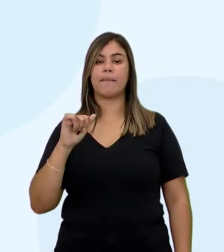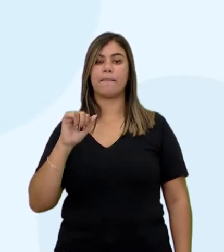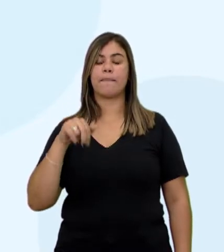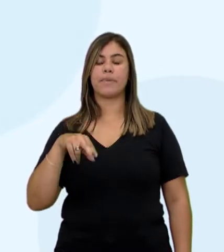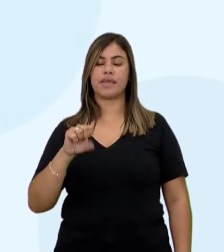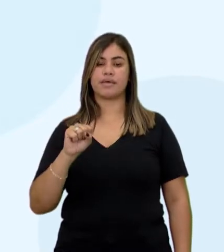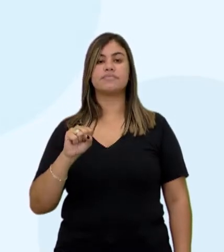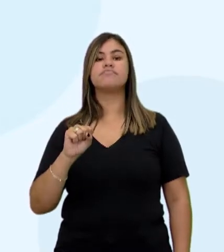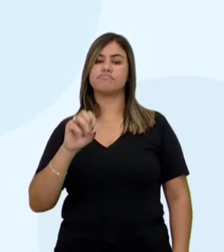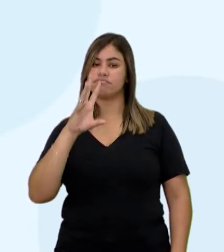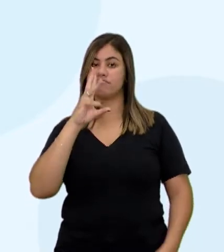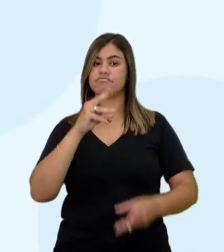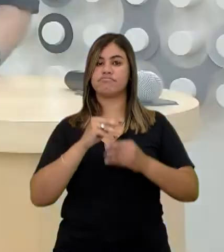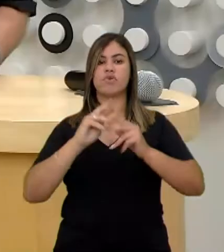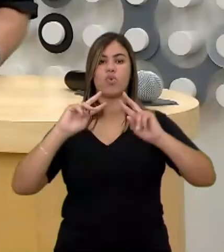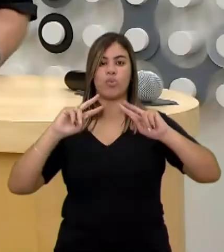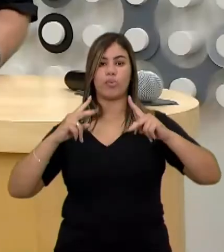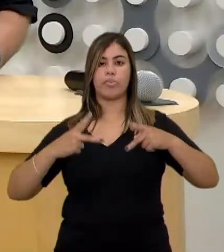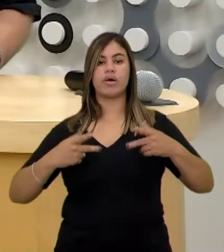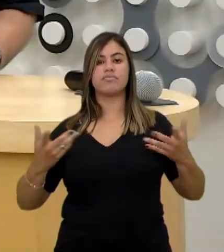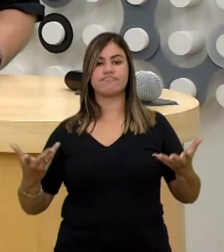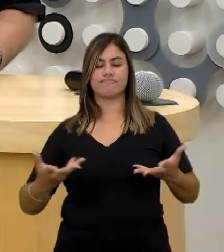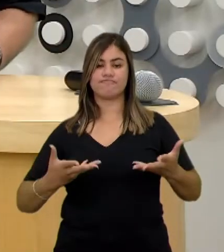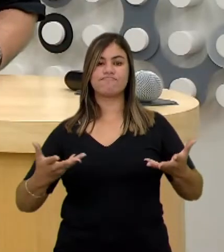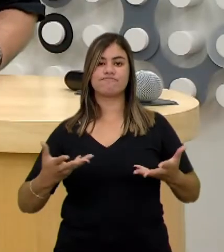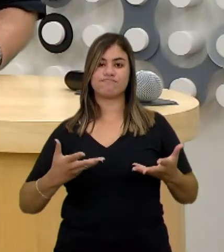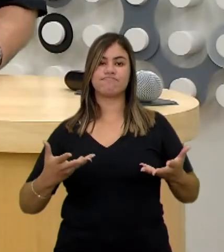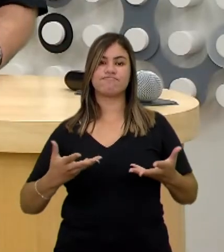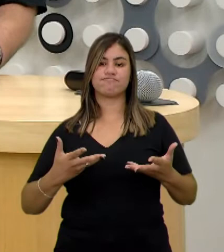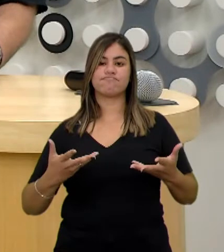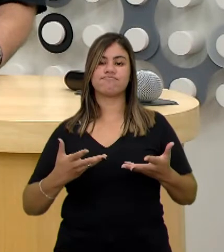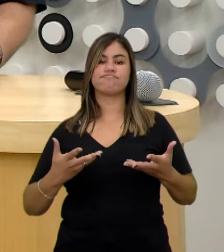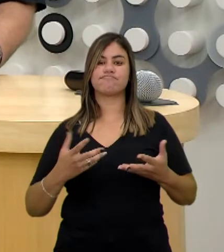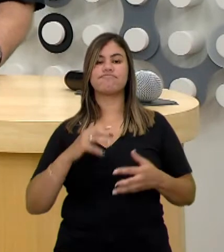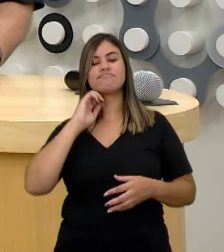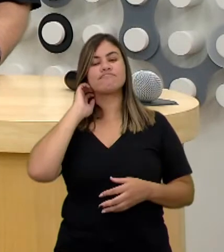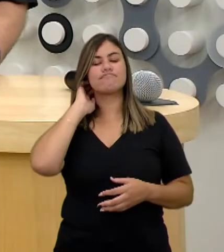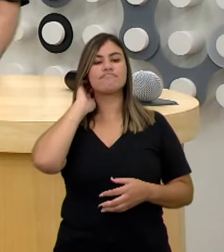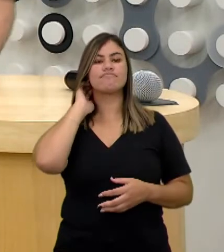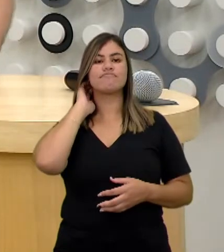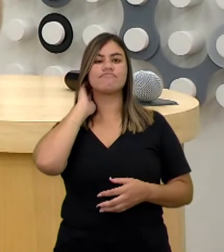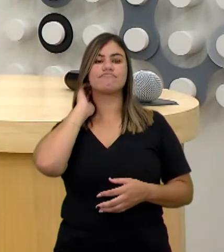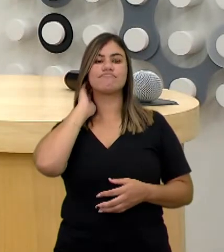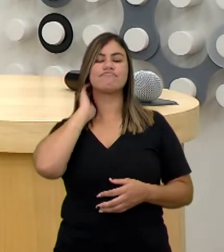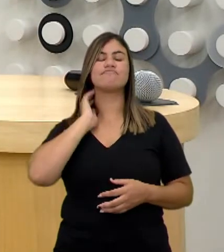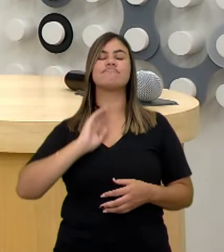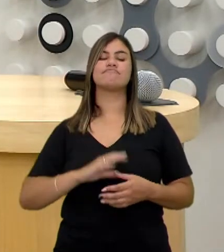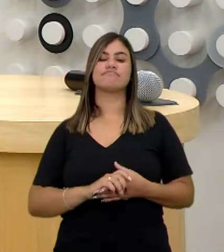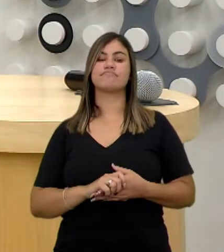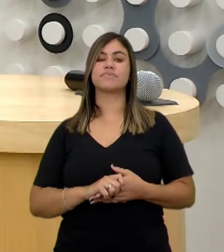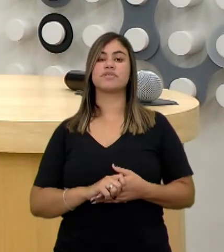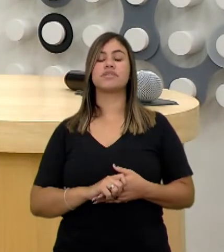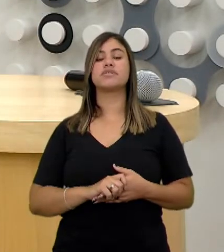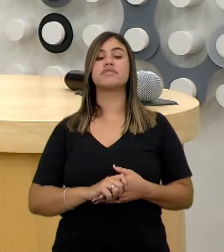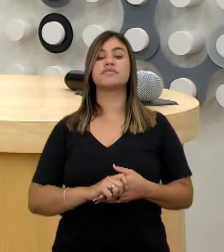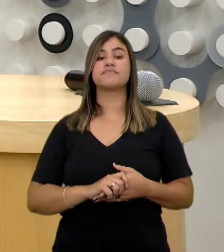ser humano atual, né? Nós temos aí a origem do Homo sapiens sapiens, tá certo? Então veja que